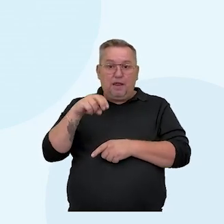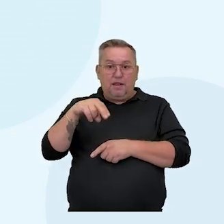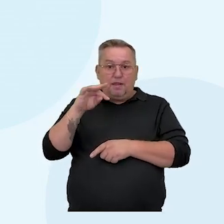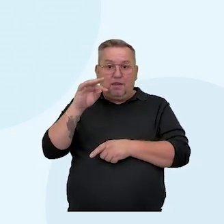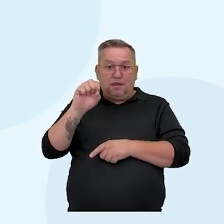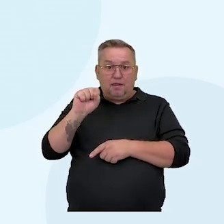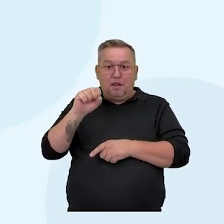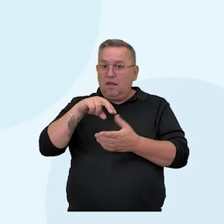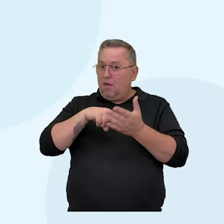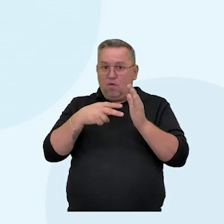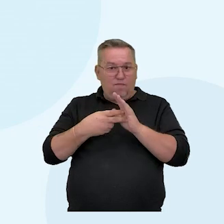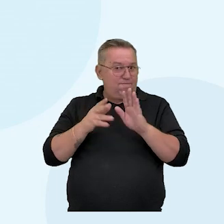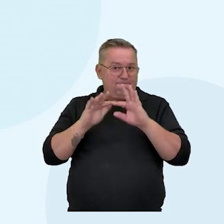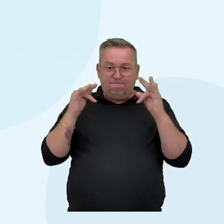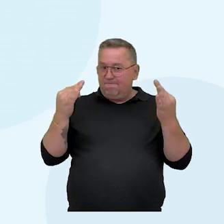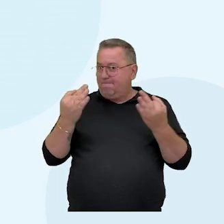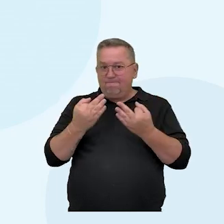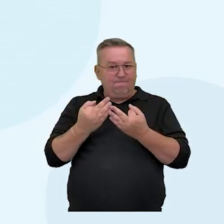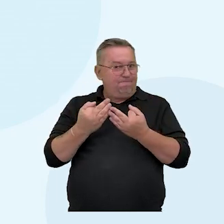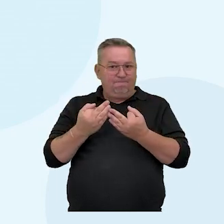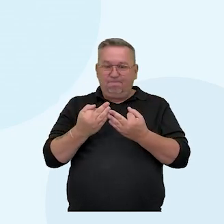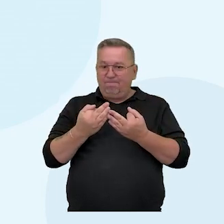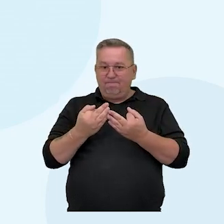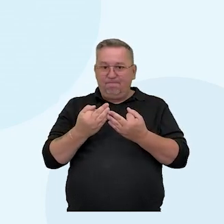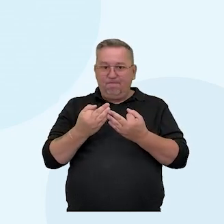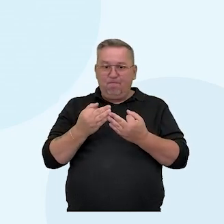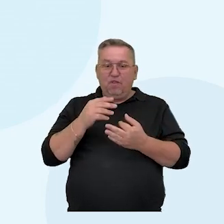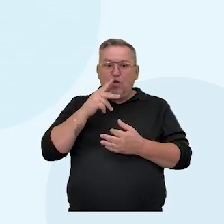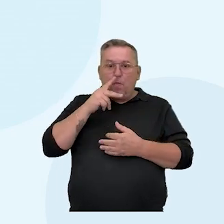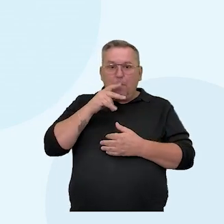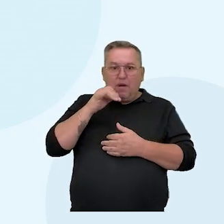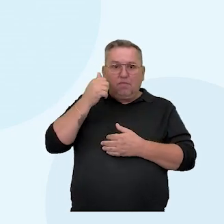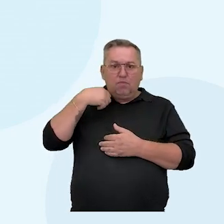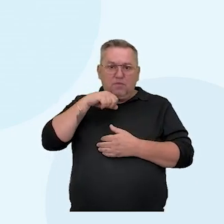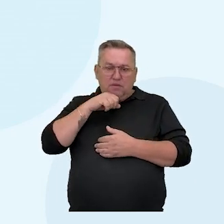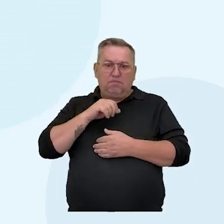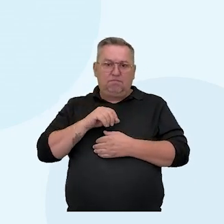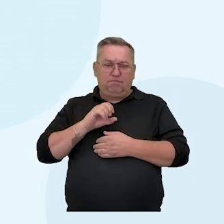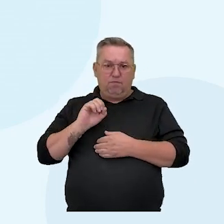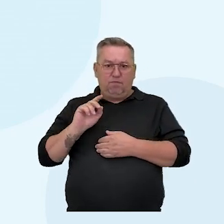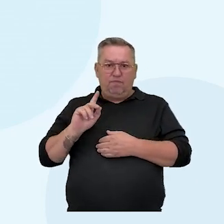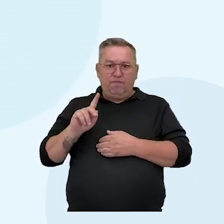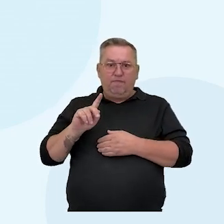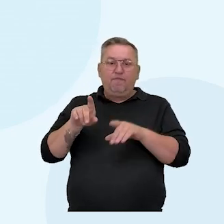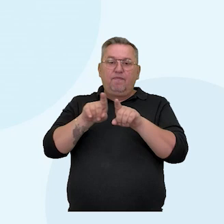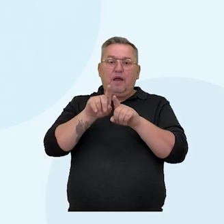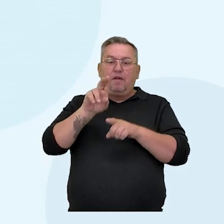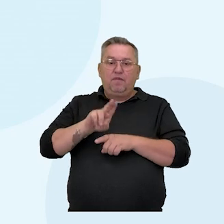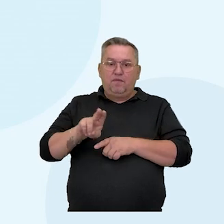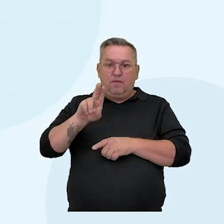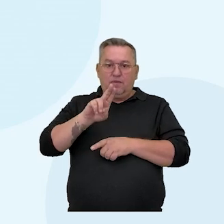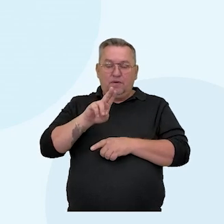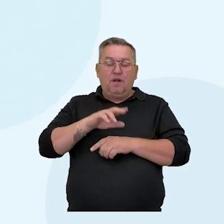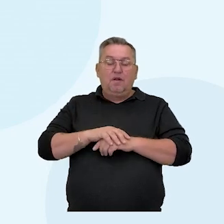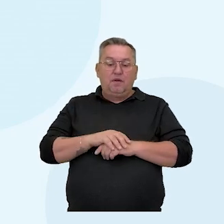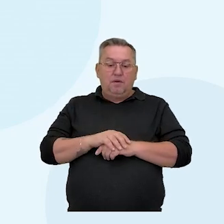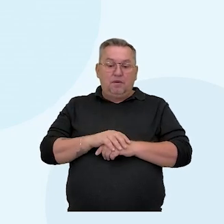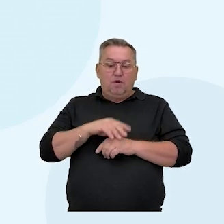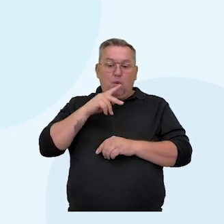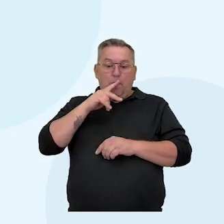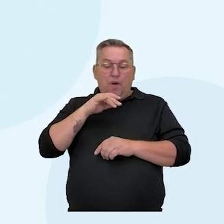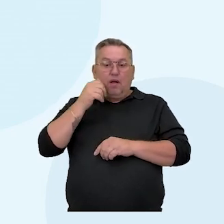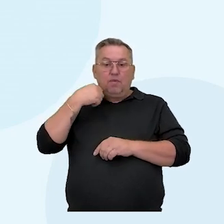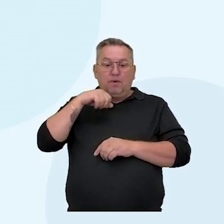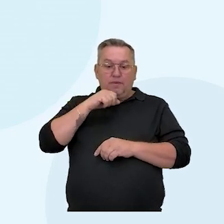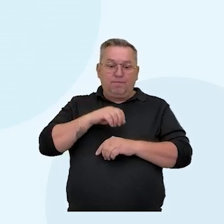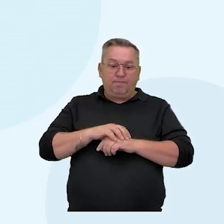não quer dizer parentes. Parents quer dizer pai, seu pai, sua mãe. Então, a gente vai usar o parents aqui. Parentes aí a gente